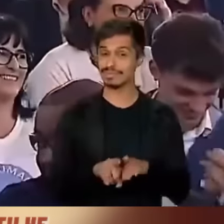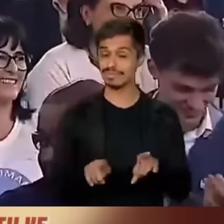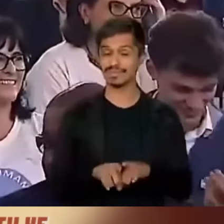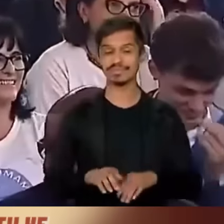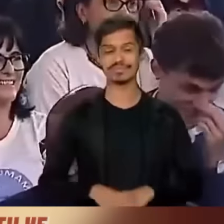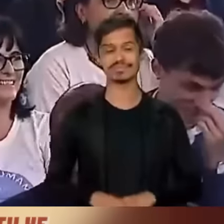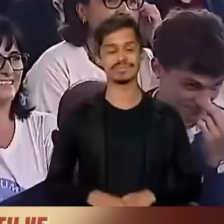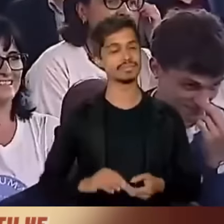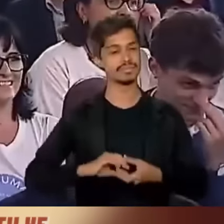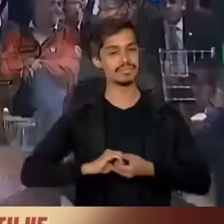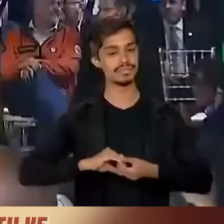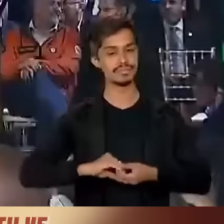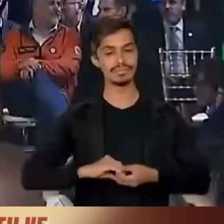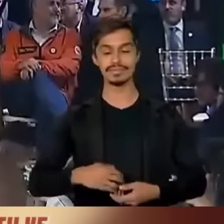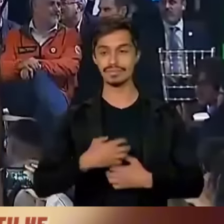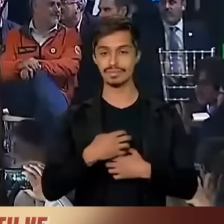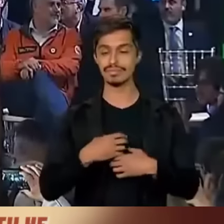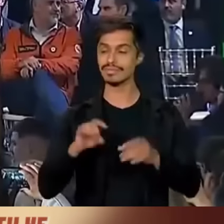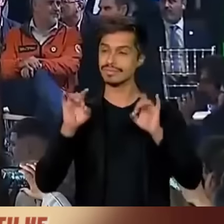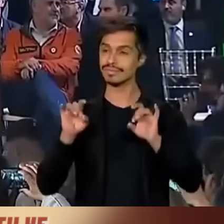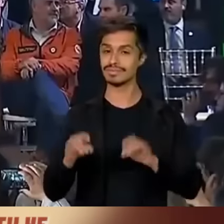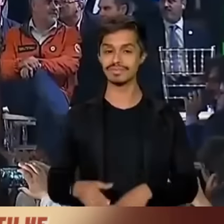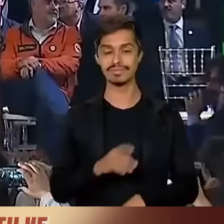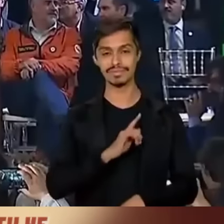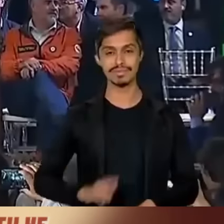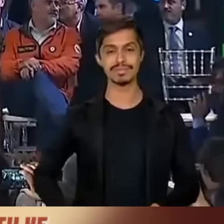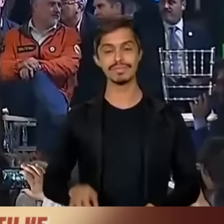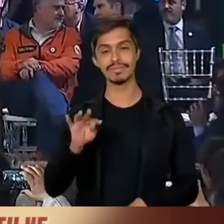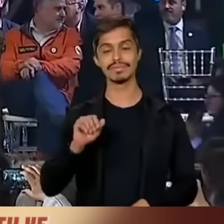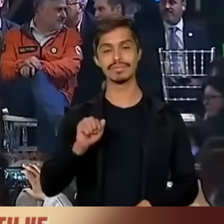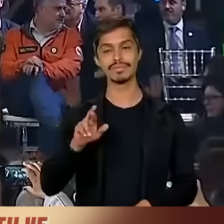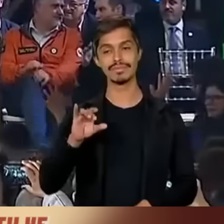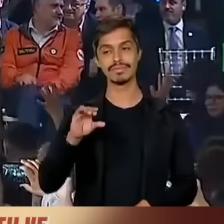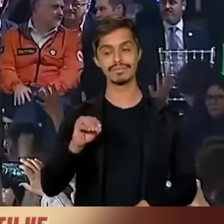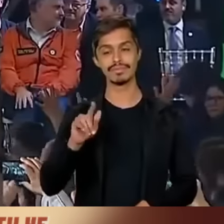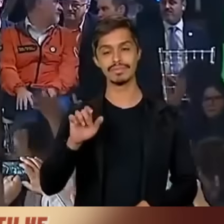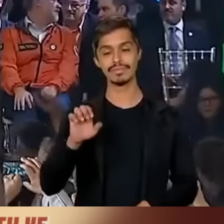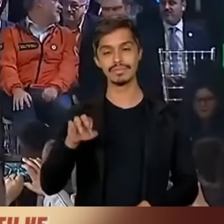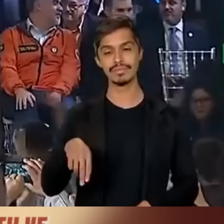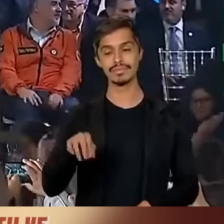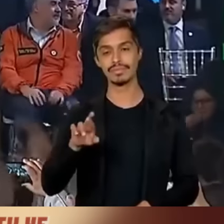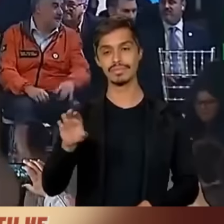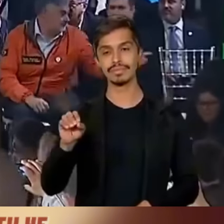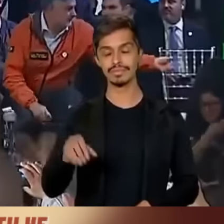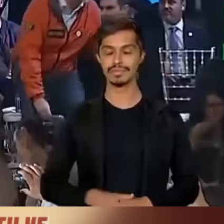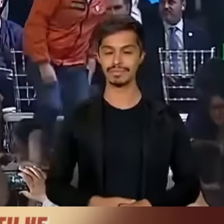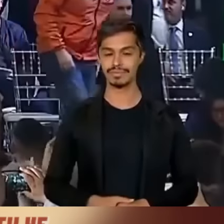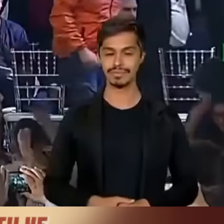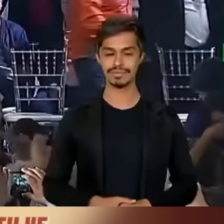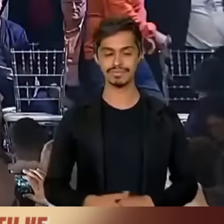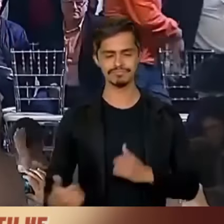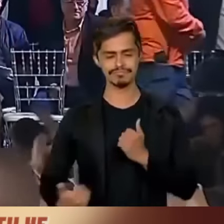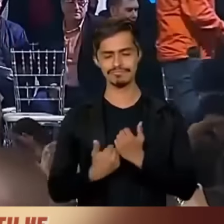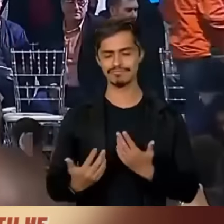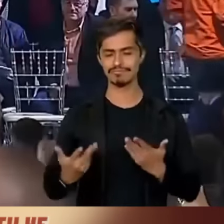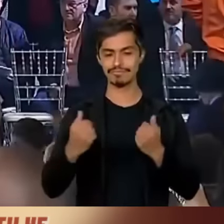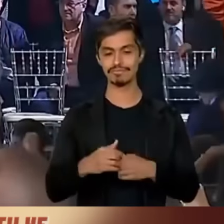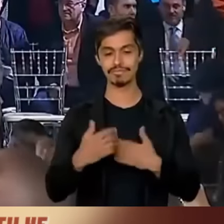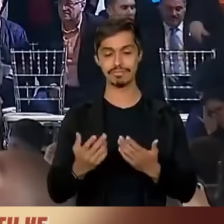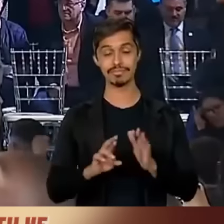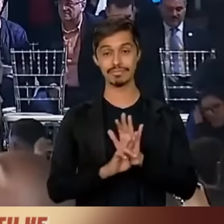E também cumprimentar de uma forma muito especial o governador Tasso Genro, agradecendo por todo o apoio. Em